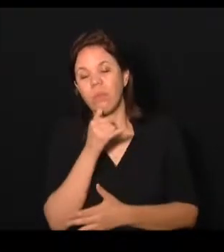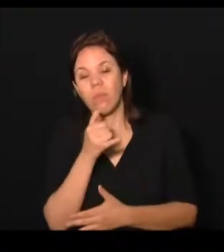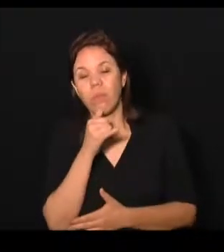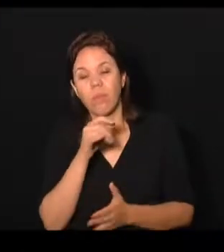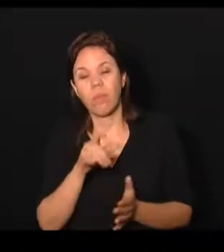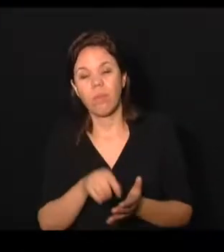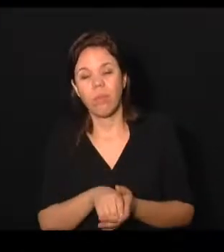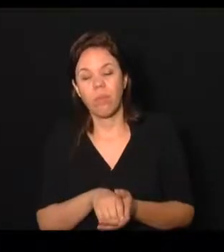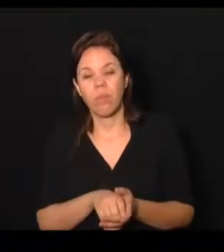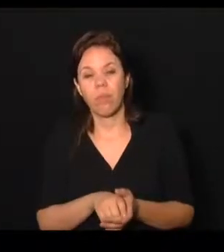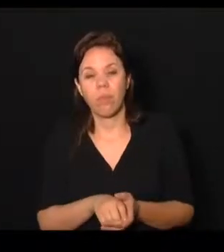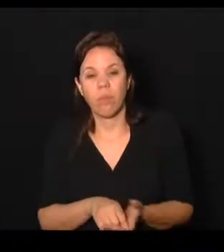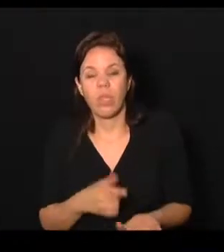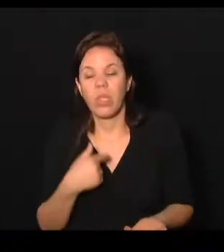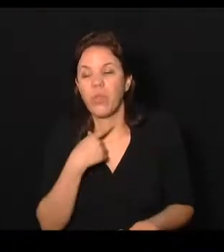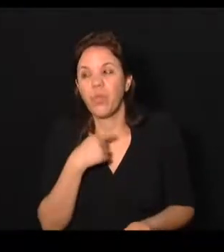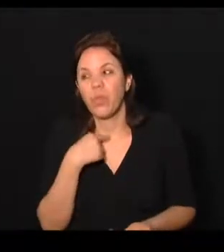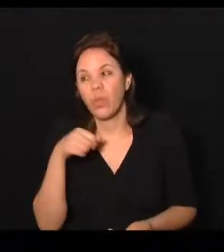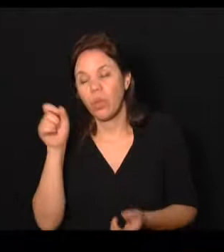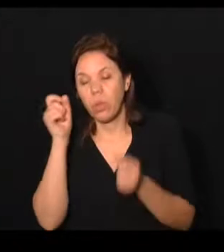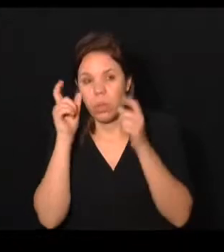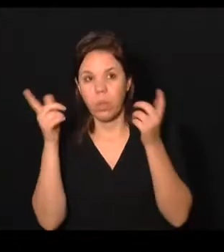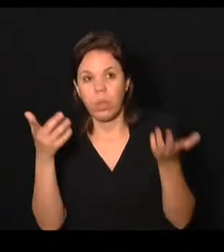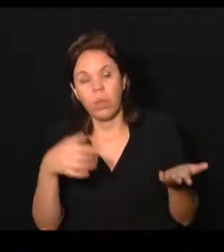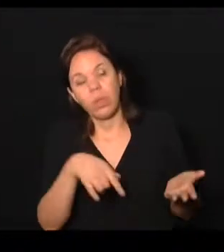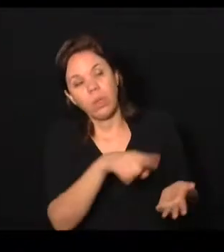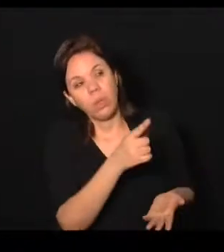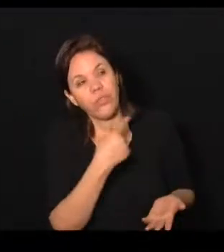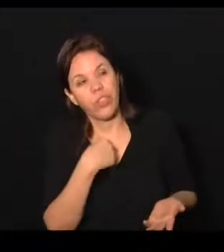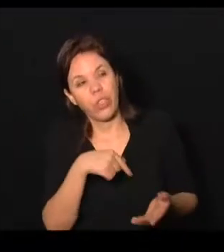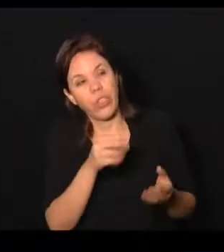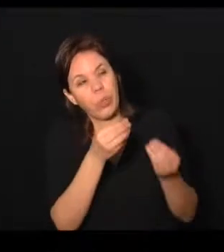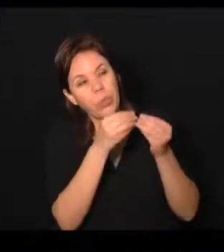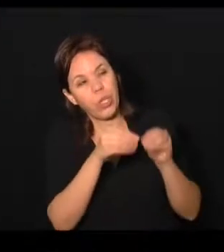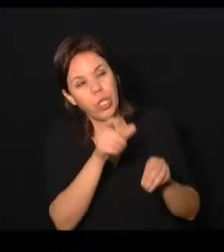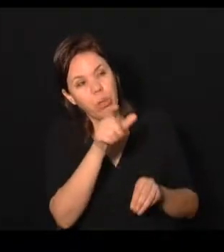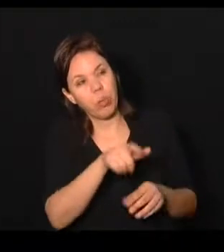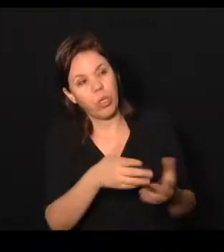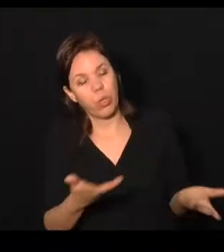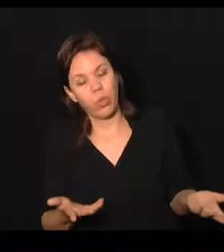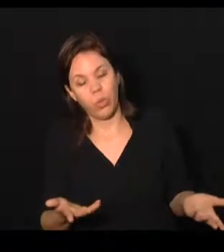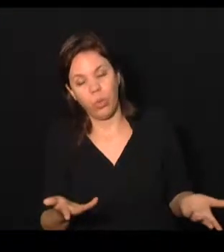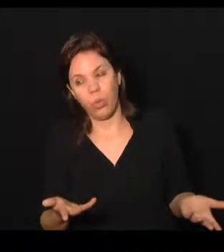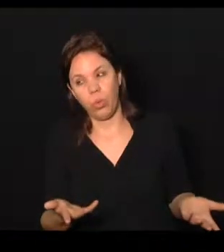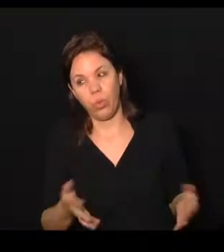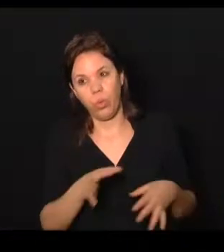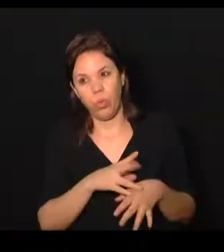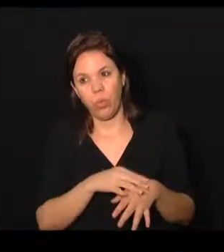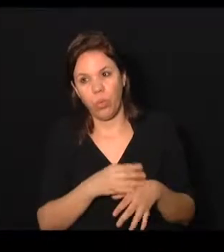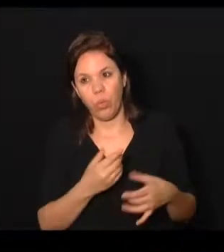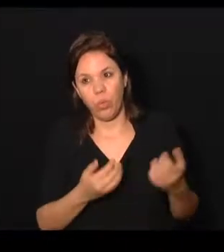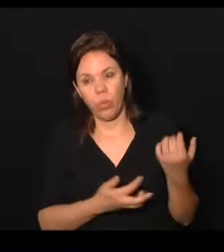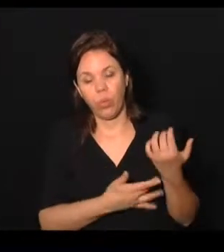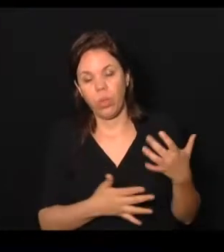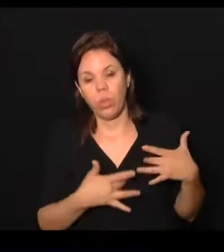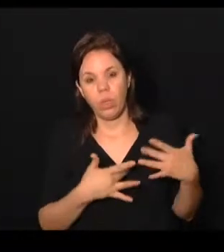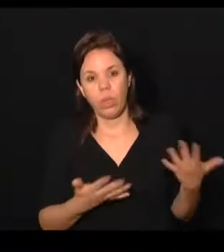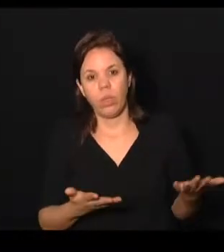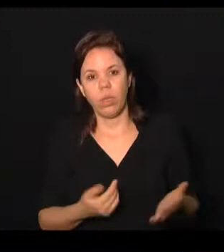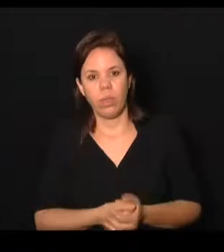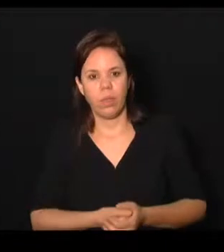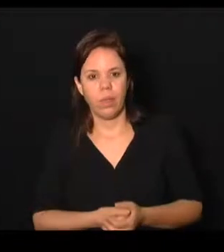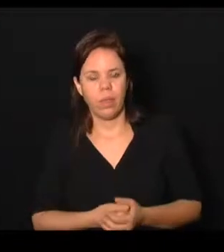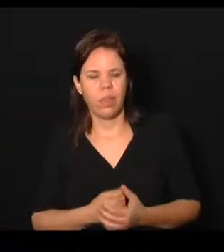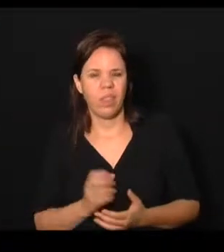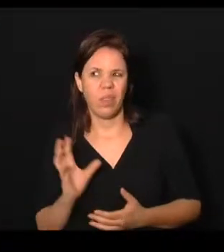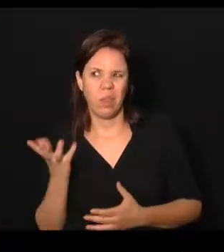desejo. Vou lá cometer uma infração, vou lá prejudicar o próximo. Nós estamos vendo aí como que anda